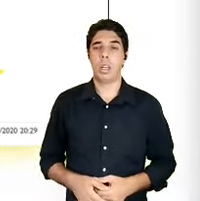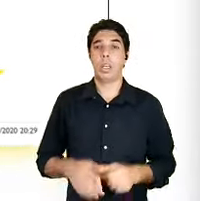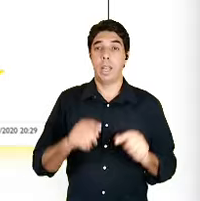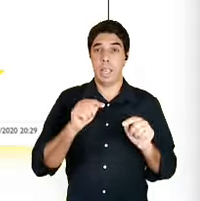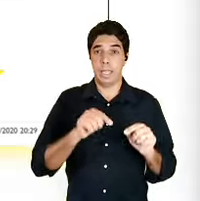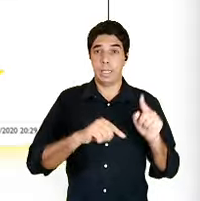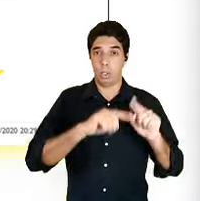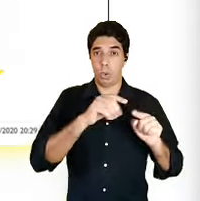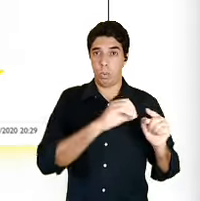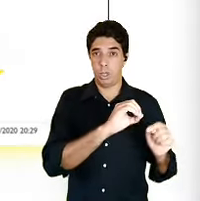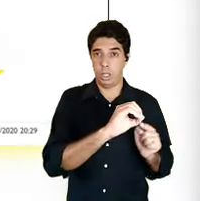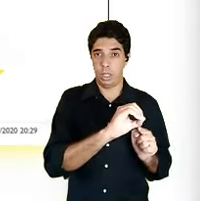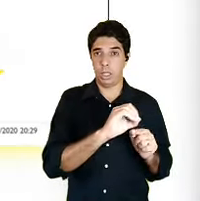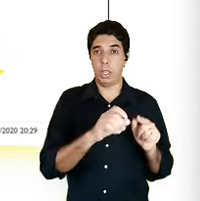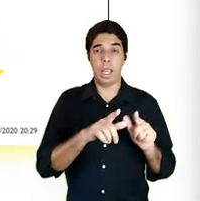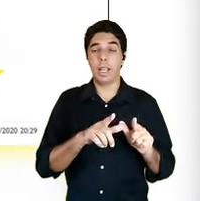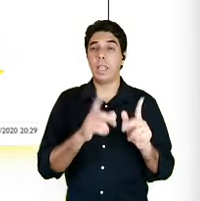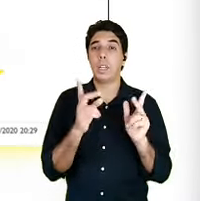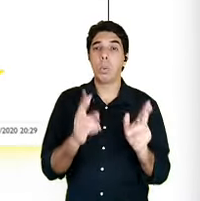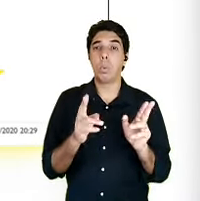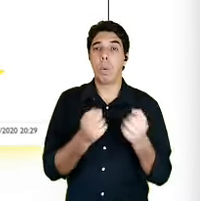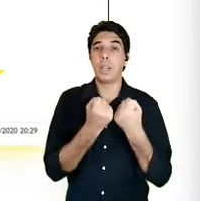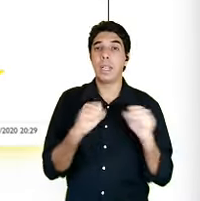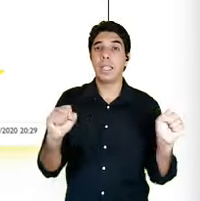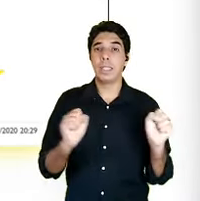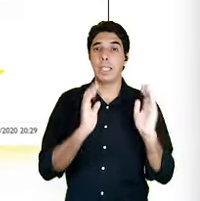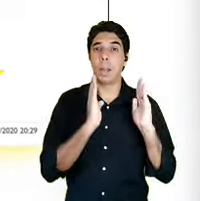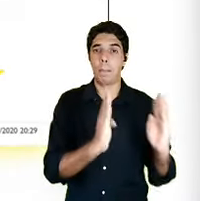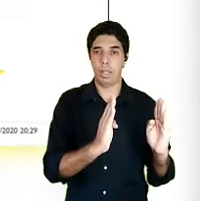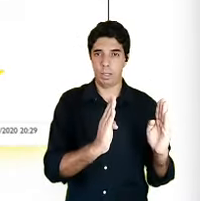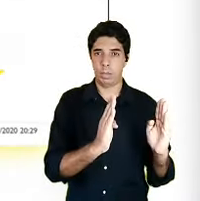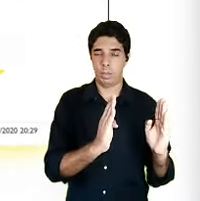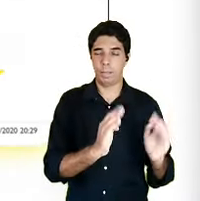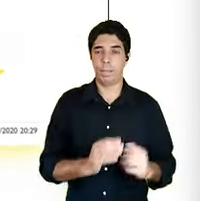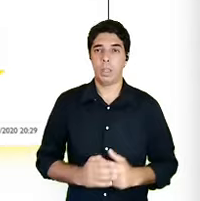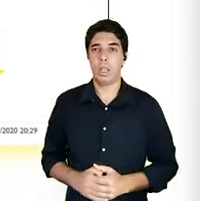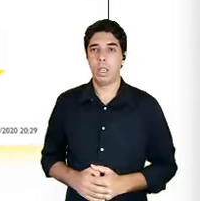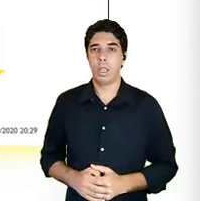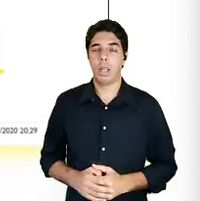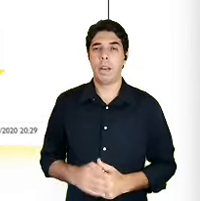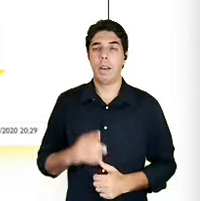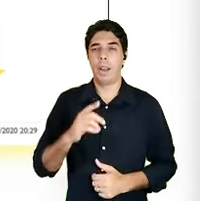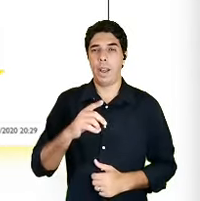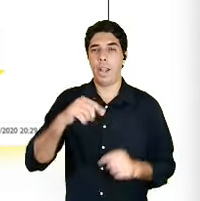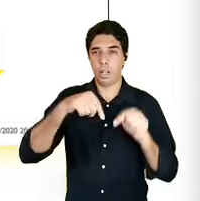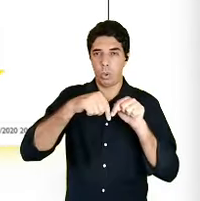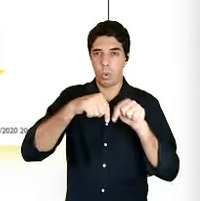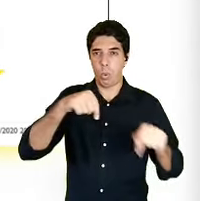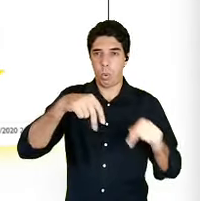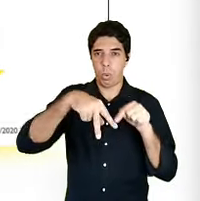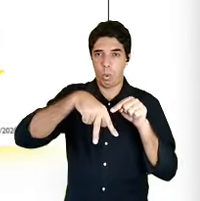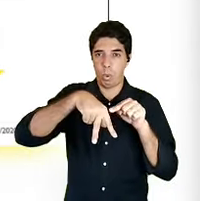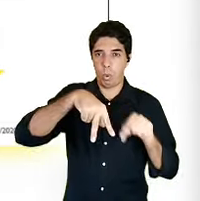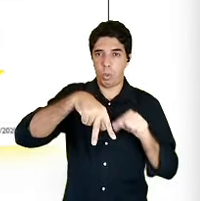tem é representada no plano de projeção dele, que essa é uma diferença da projeção cilíndrica para a projeção